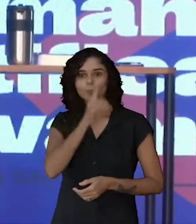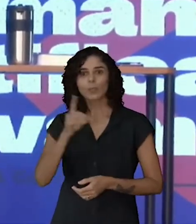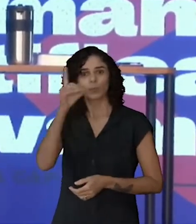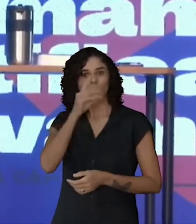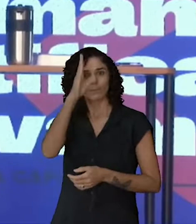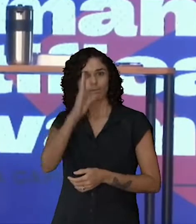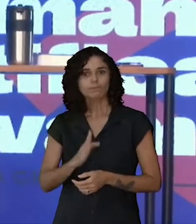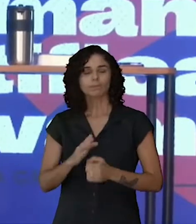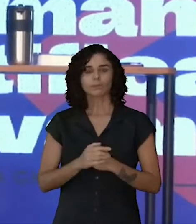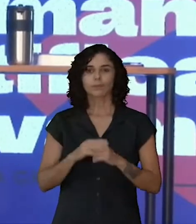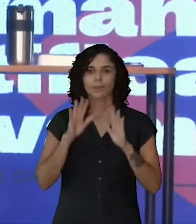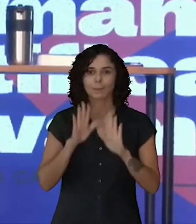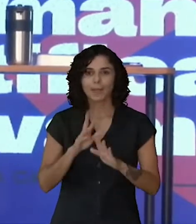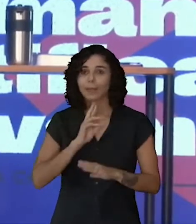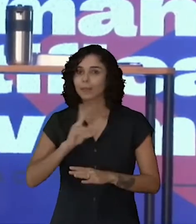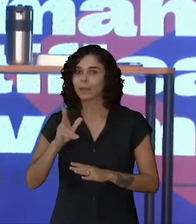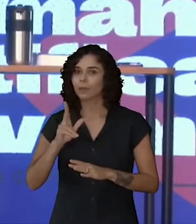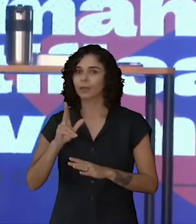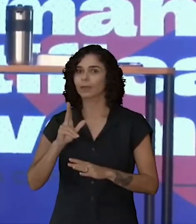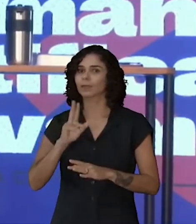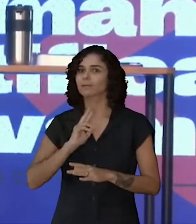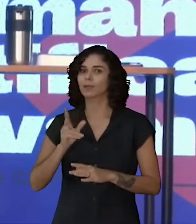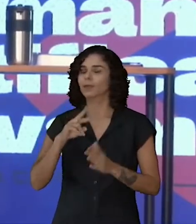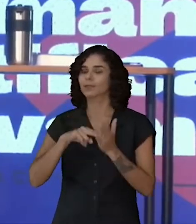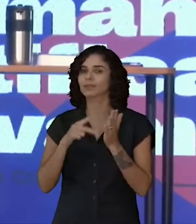é avivamento ainda.